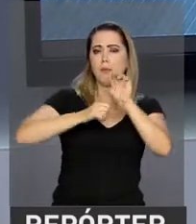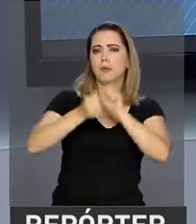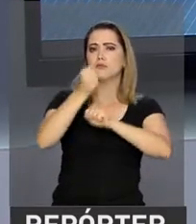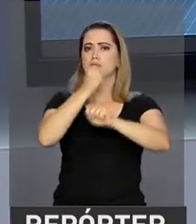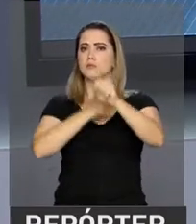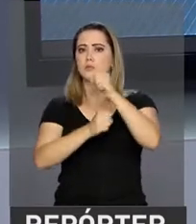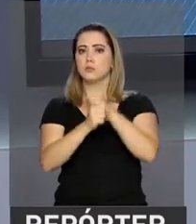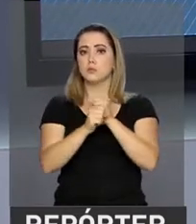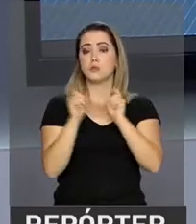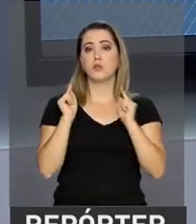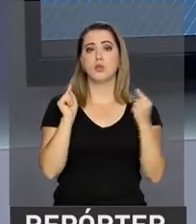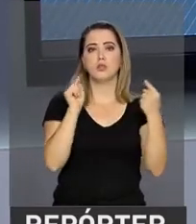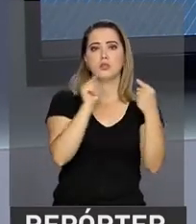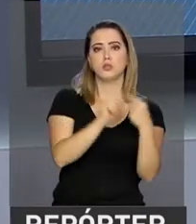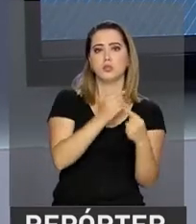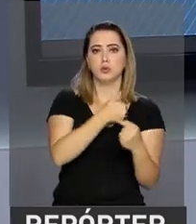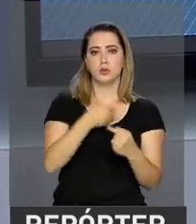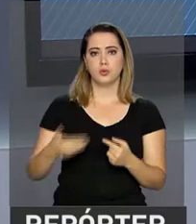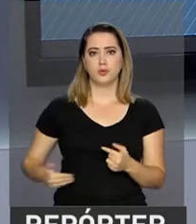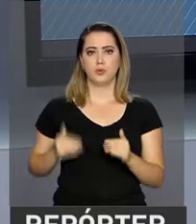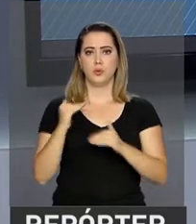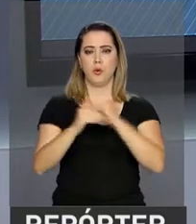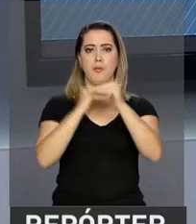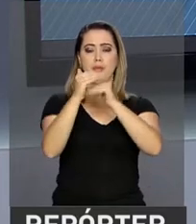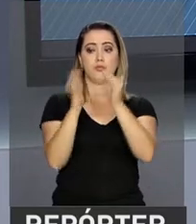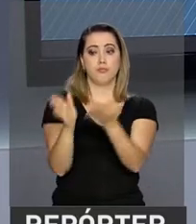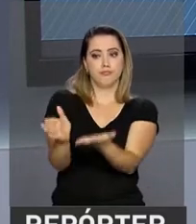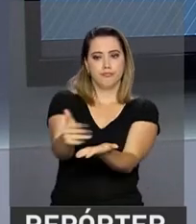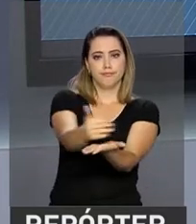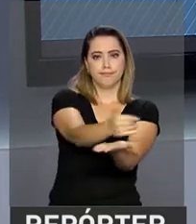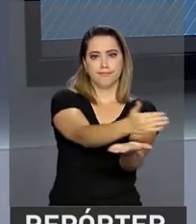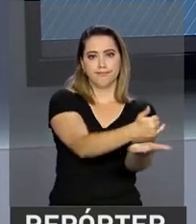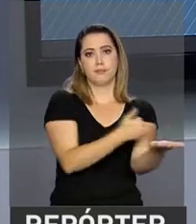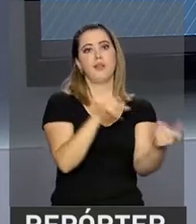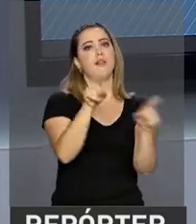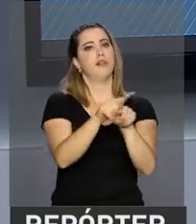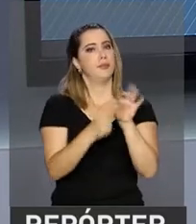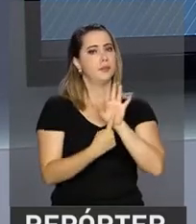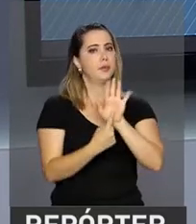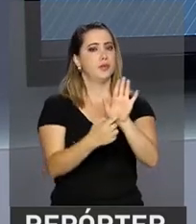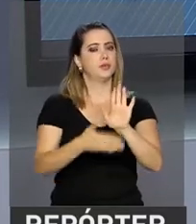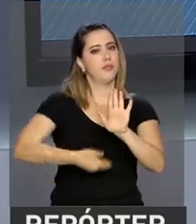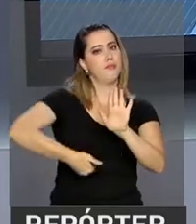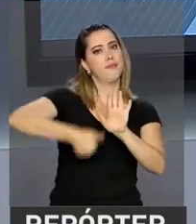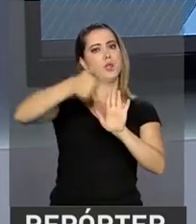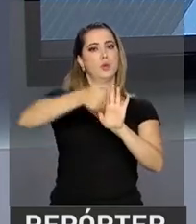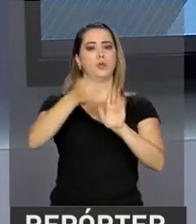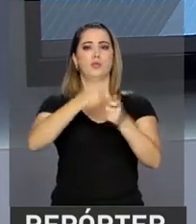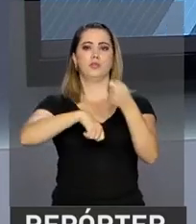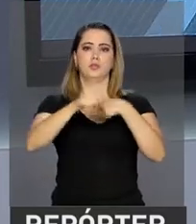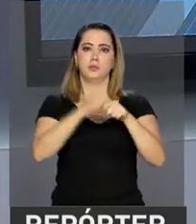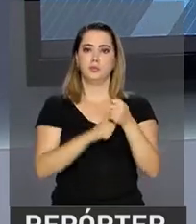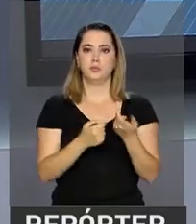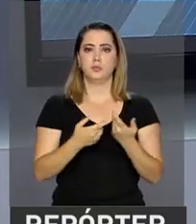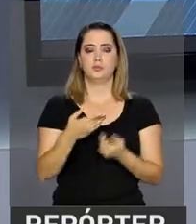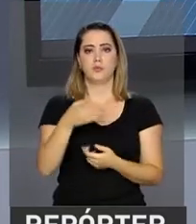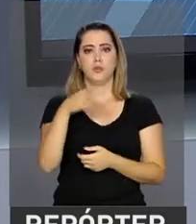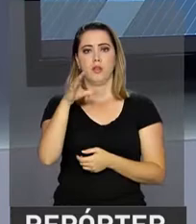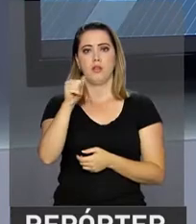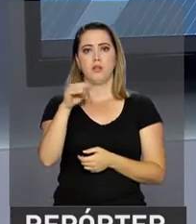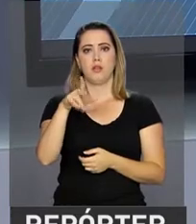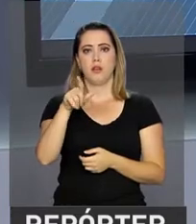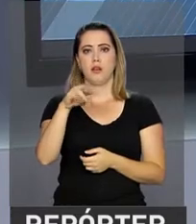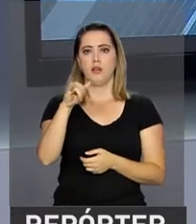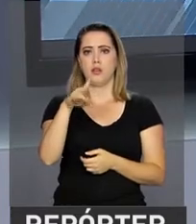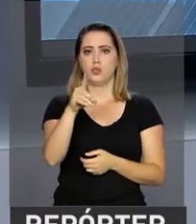do ano passado. De acordo com o governo, o aumento na arrecadação é o sinal de reaquecimento da economia. A repórter